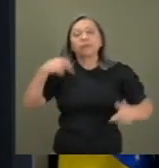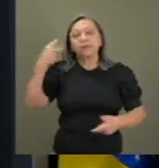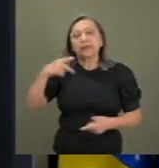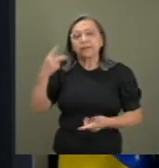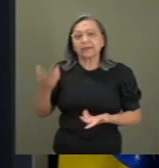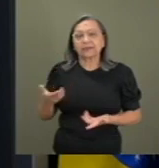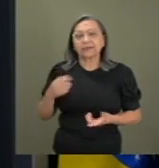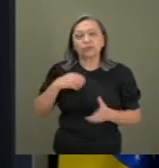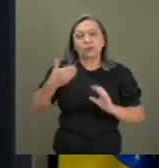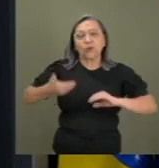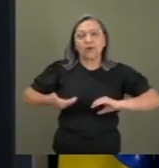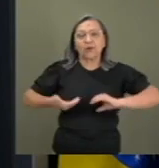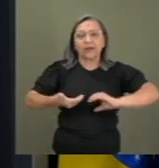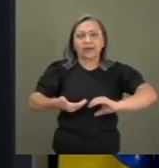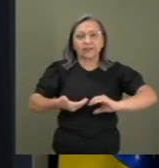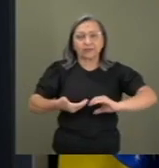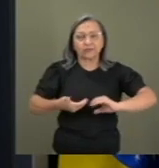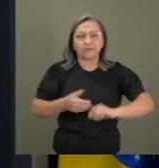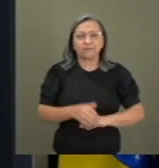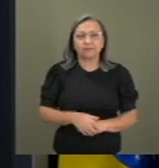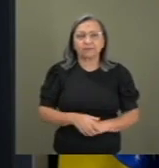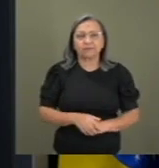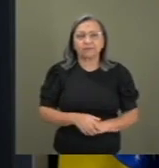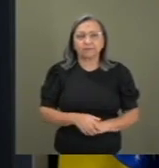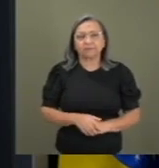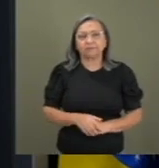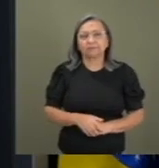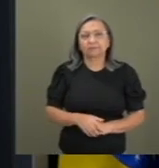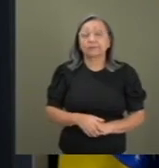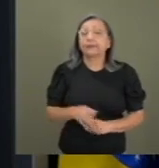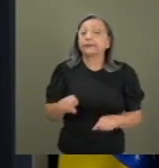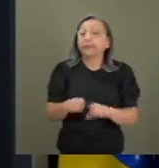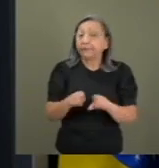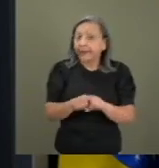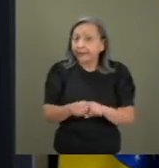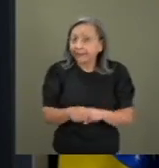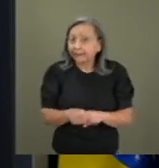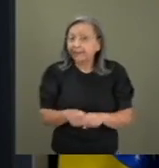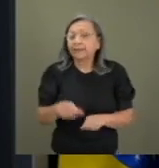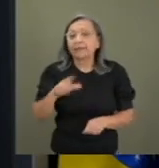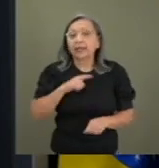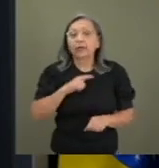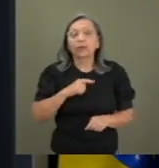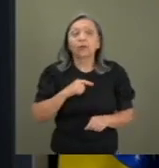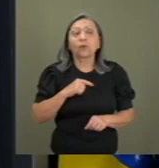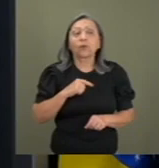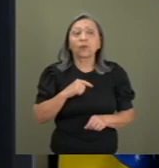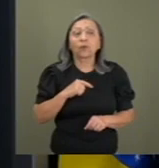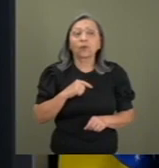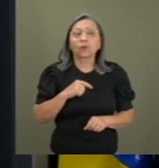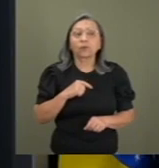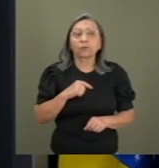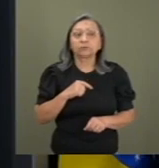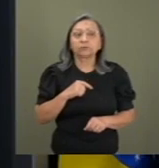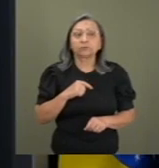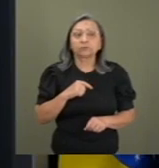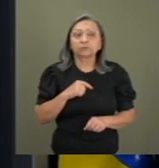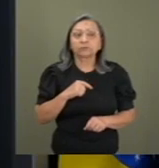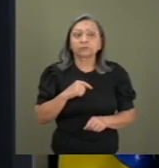parlamentares do Congresso Nacional. Sem falar que no aumento desses